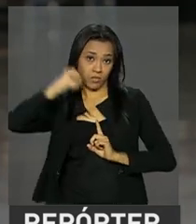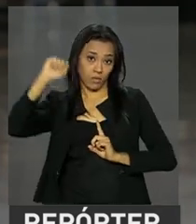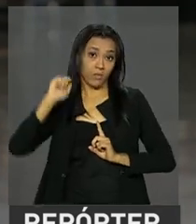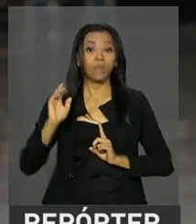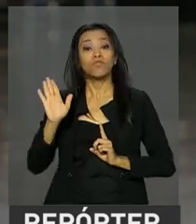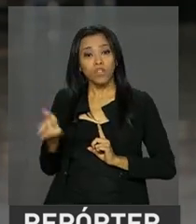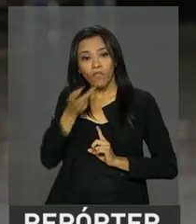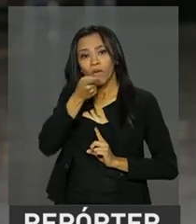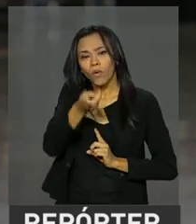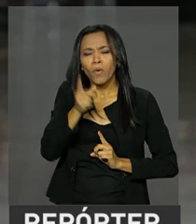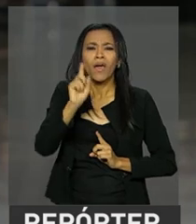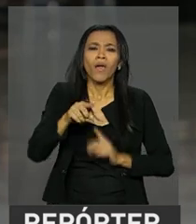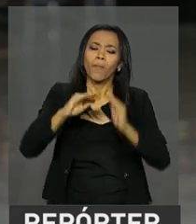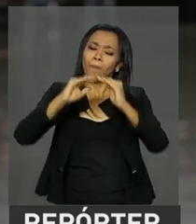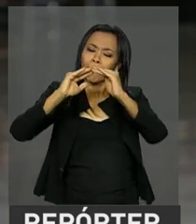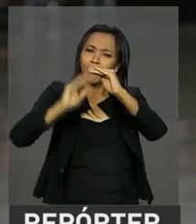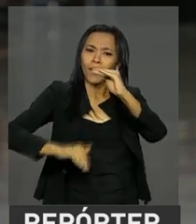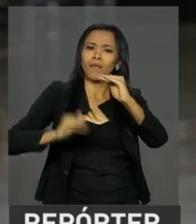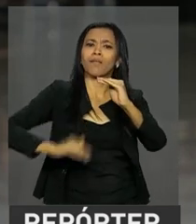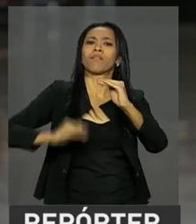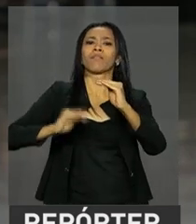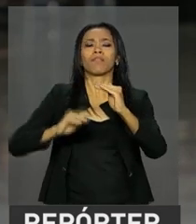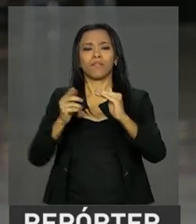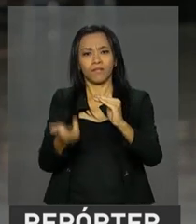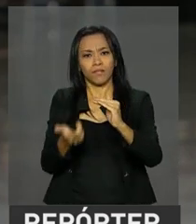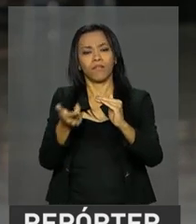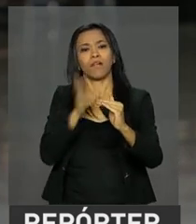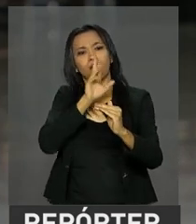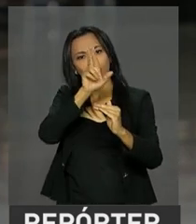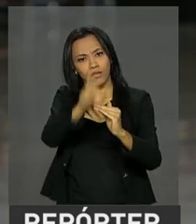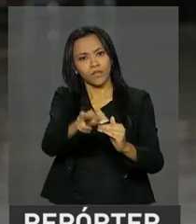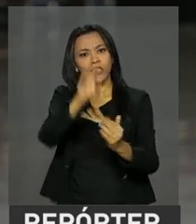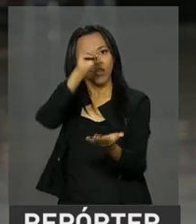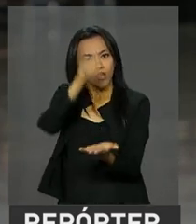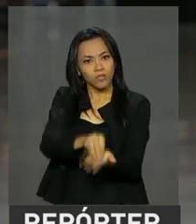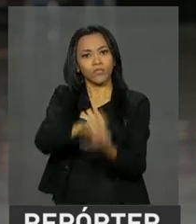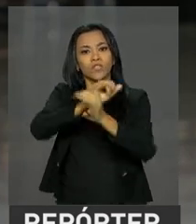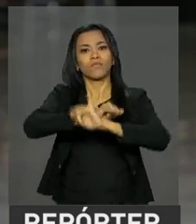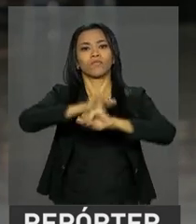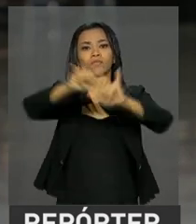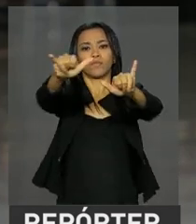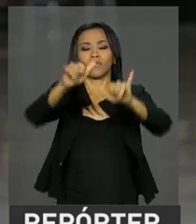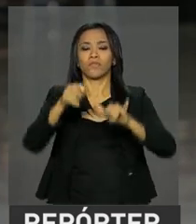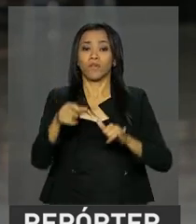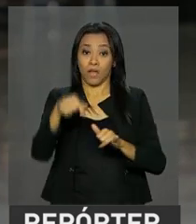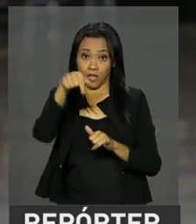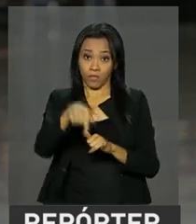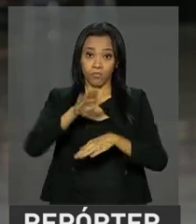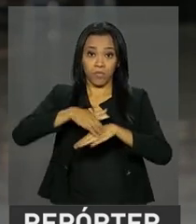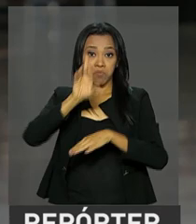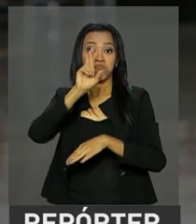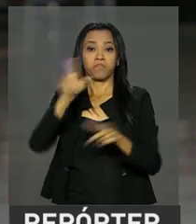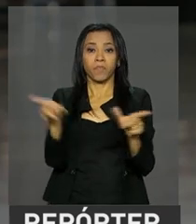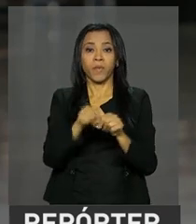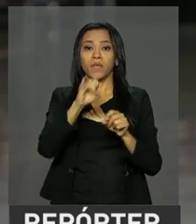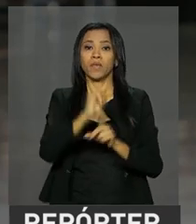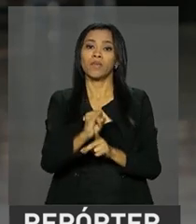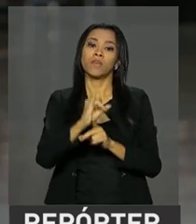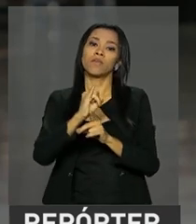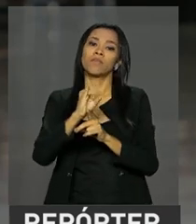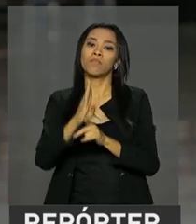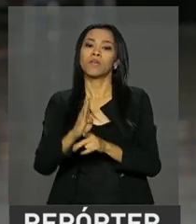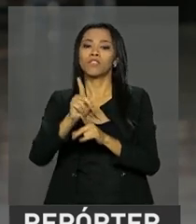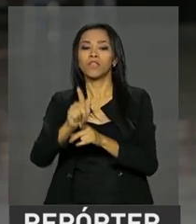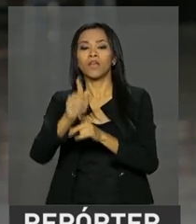falou é o menor registrado o menor resultado registrado e na inflação pelo IBGE desde 2